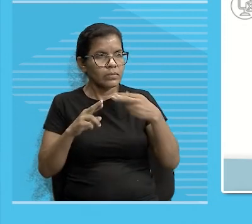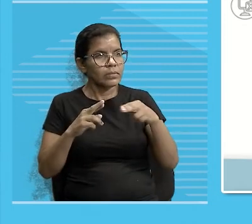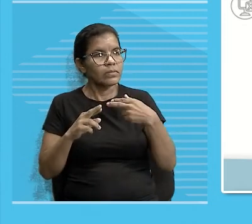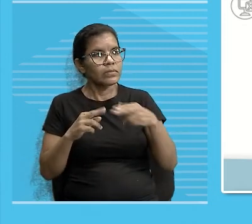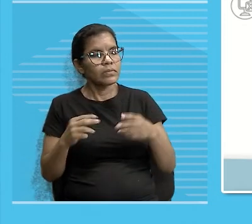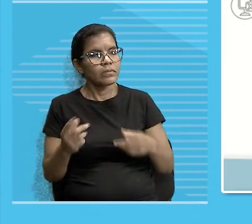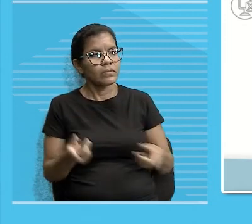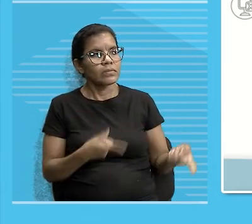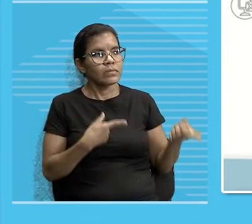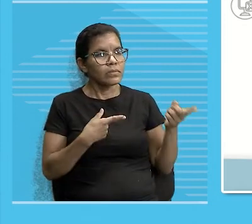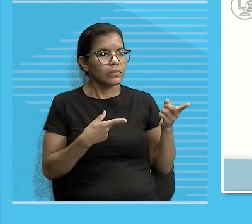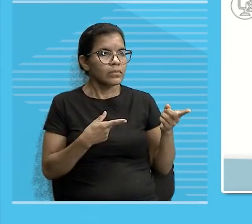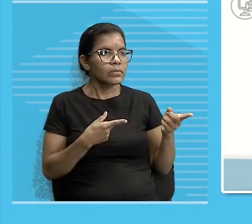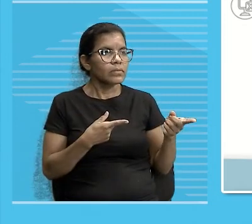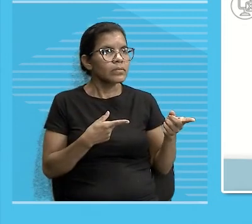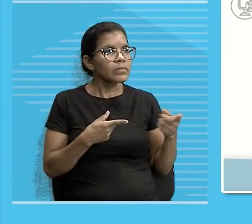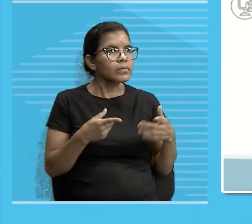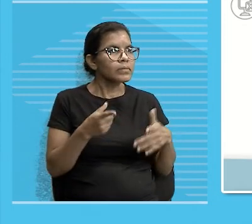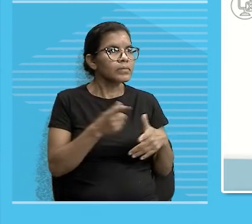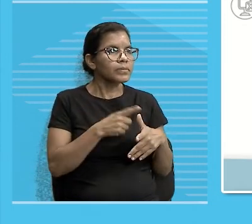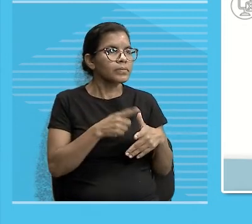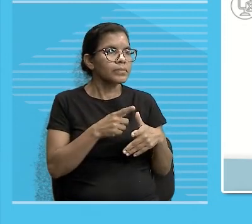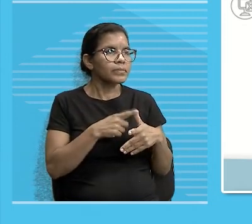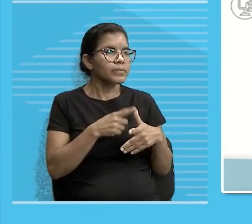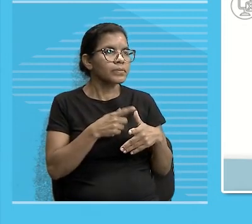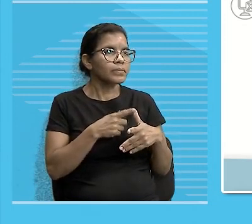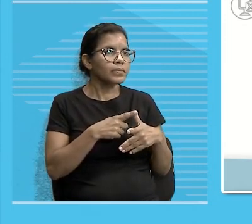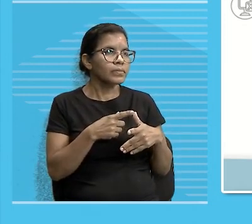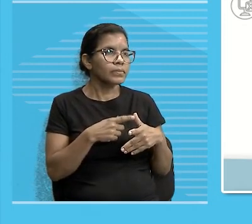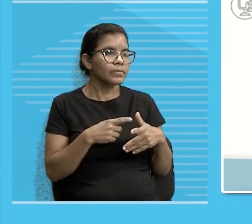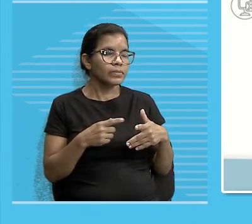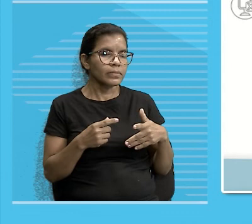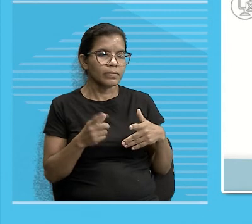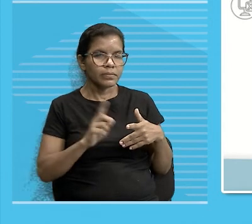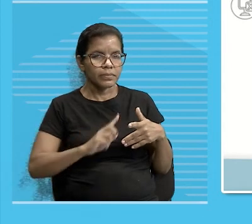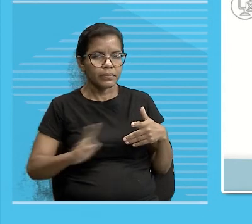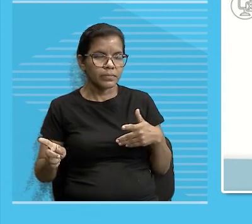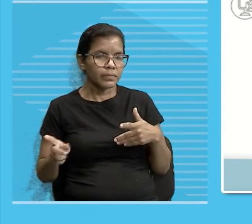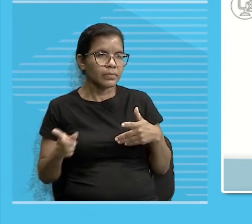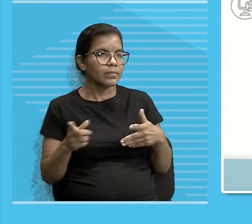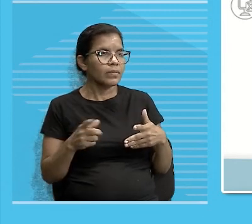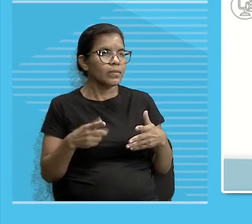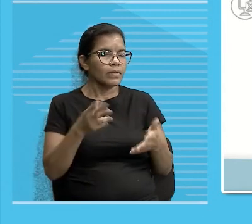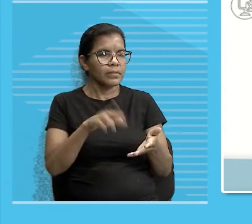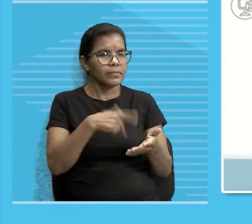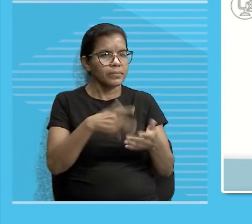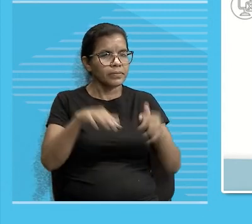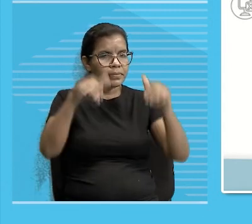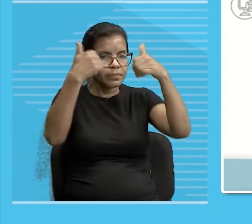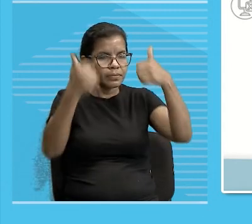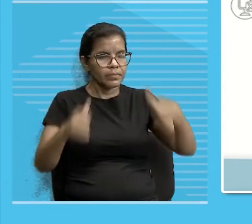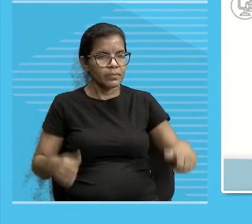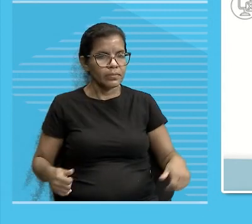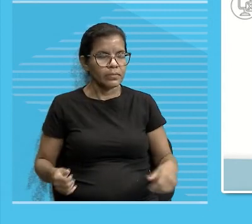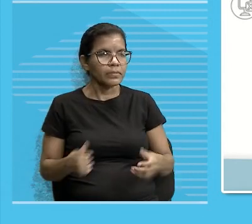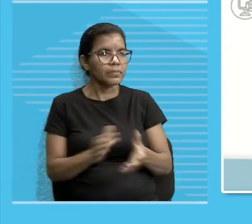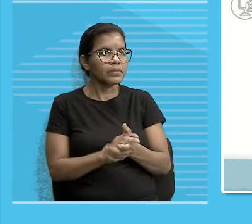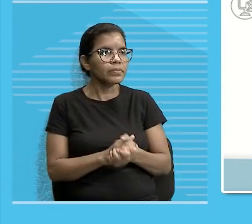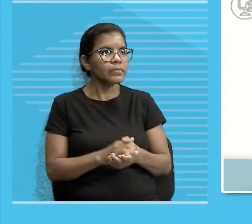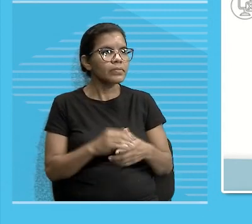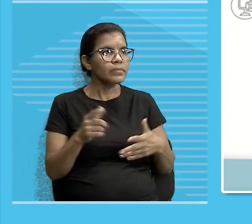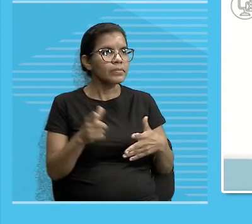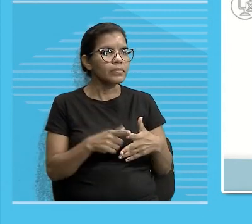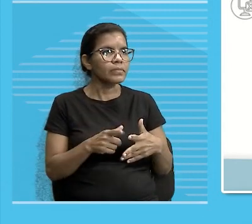letra A, somente a pintura barroca teve expressividade? Não. Pintura, escultura, arquitetura, né? É